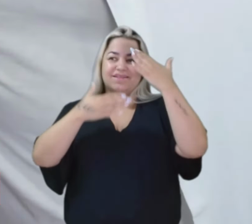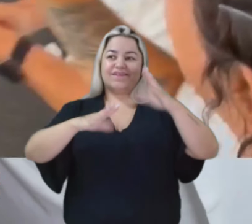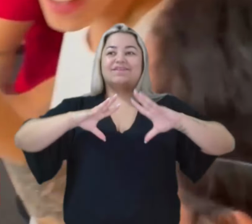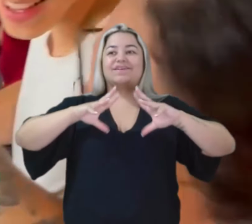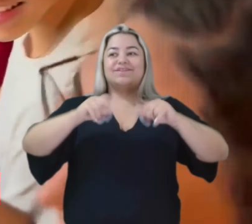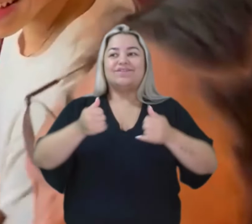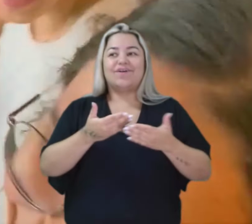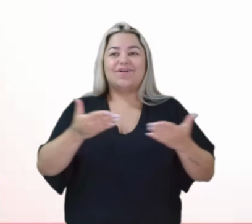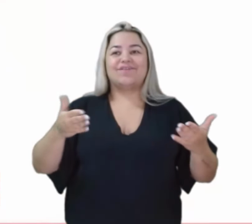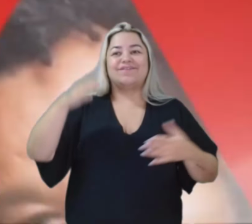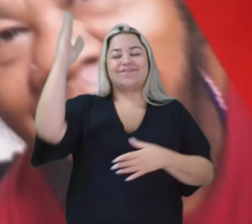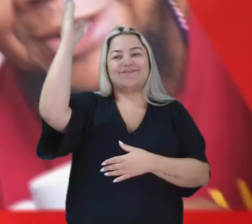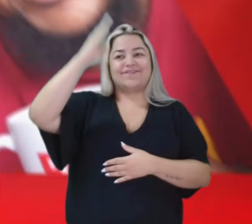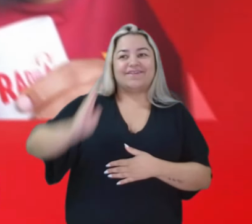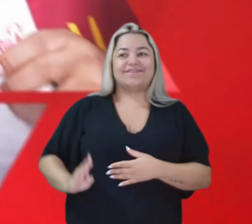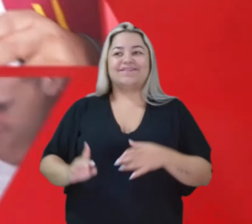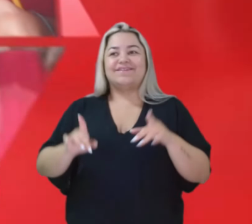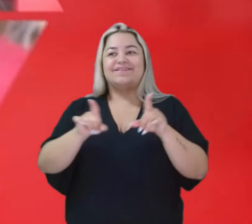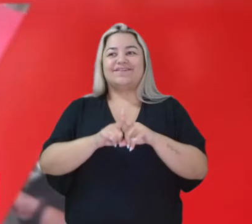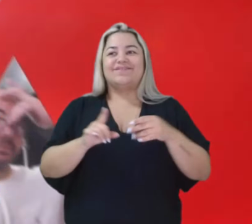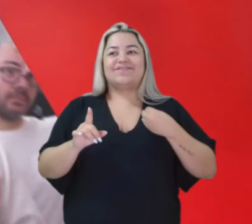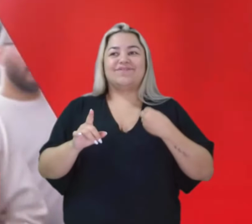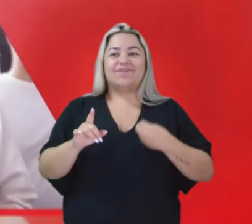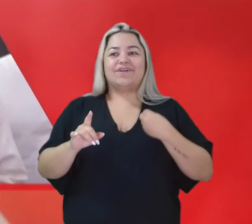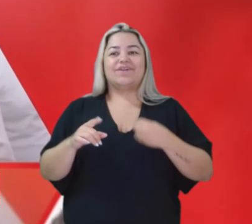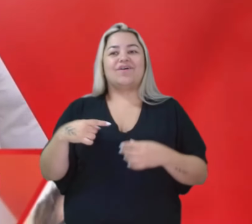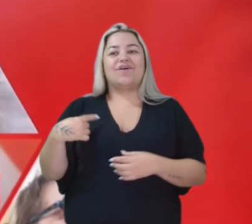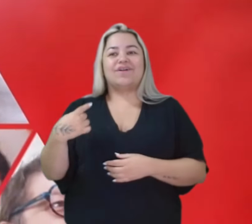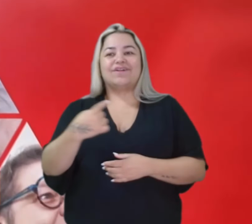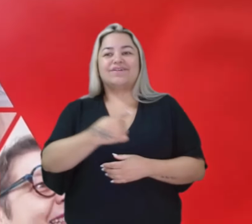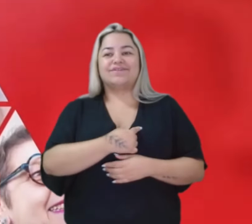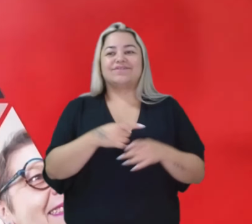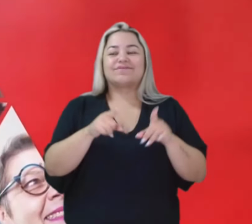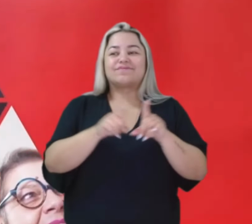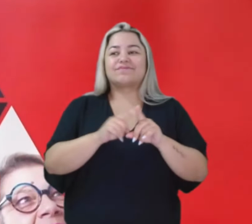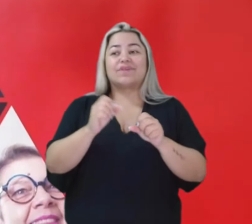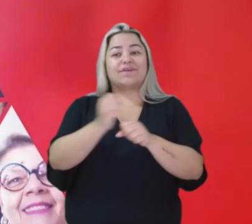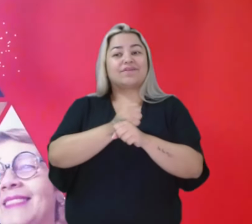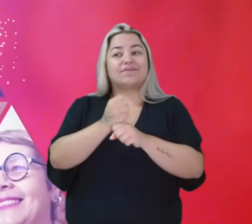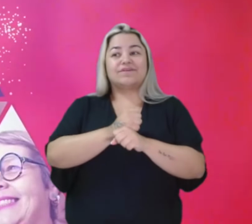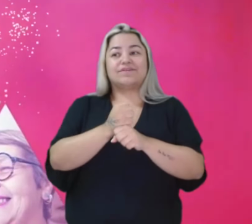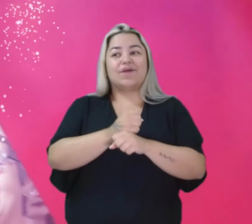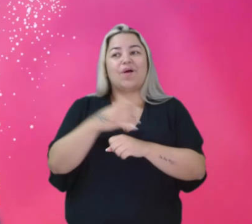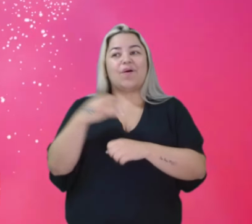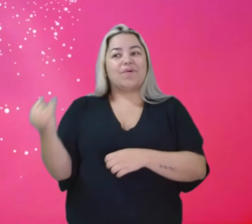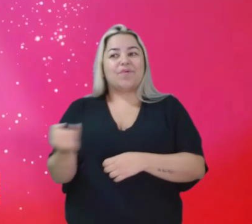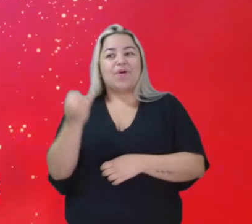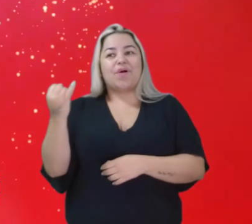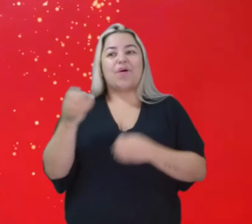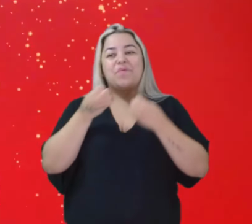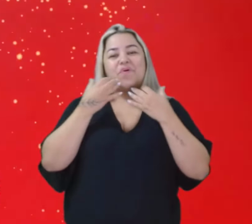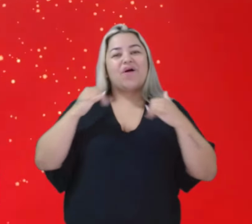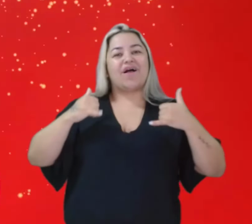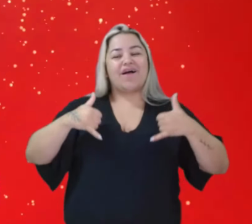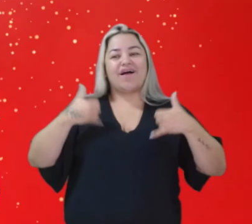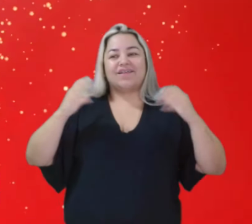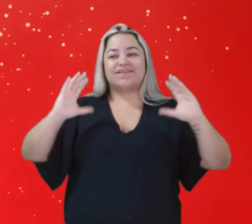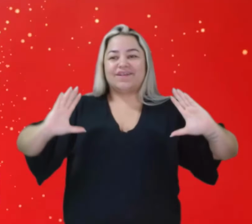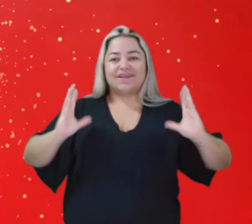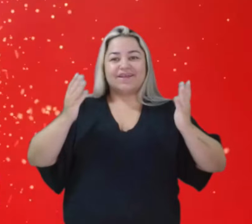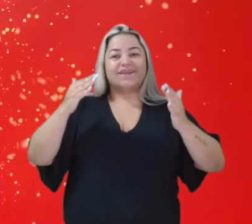os brasileiros e brasileiras que estiveram com a gente ao longo desse ano tão importante. Boas festas e